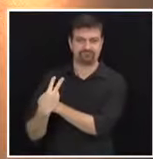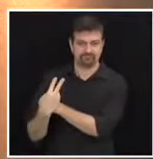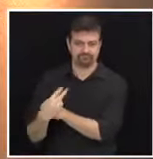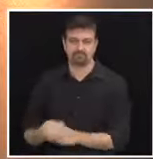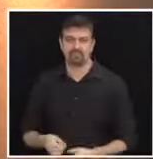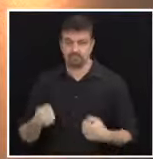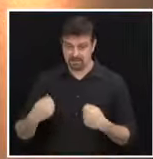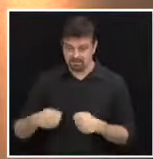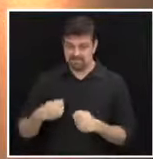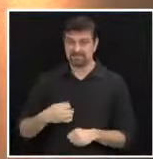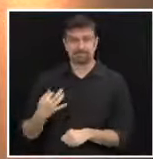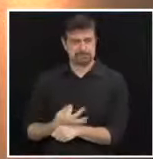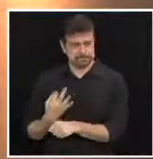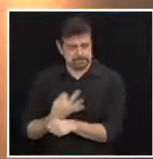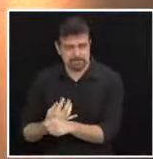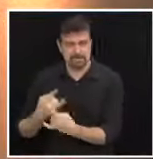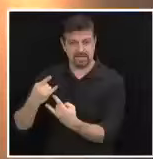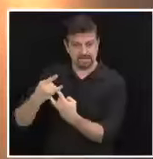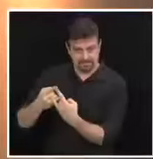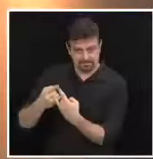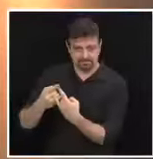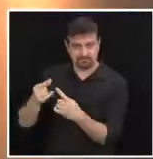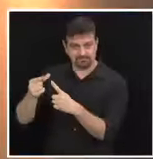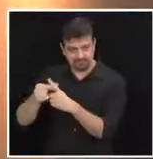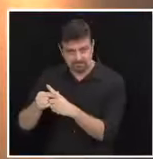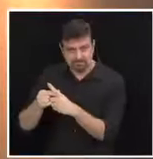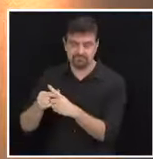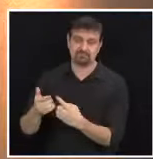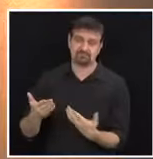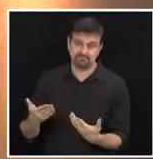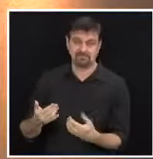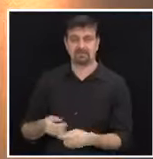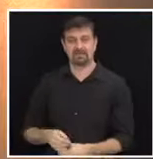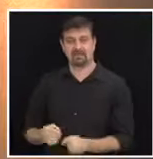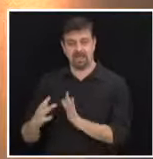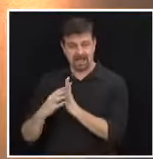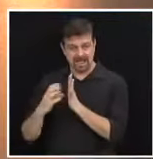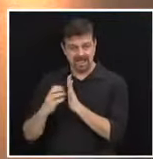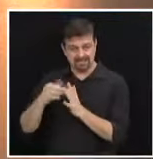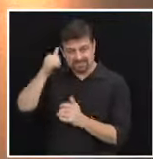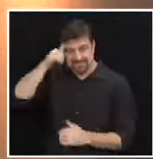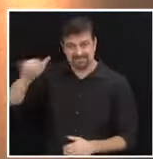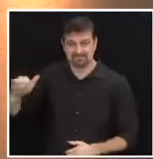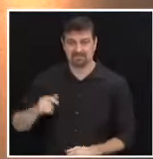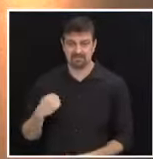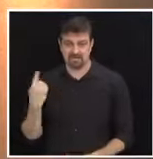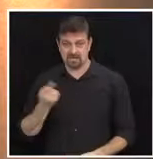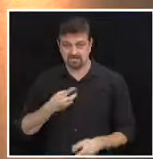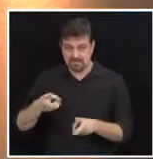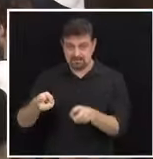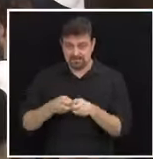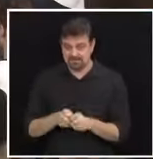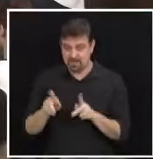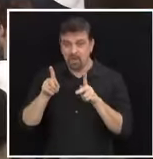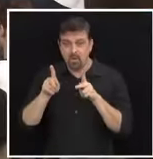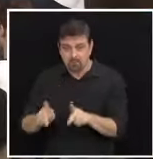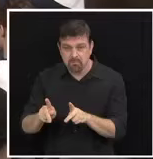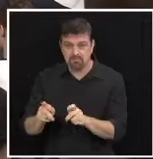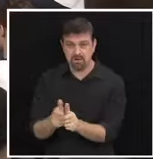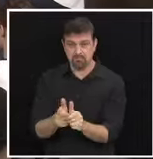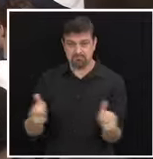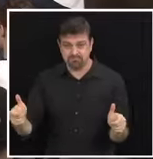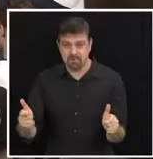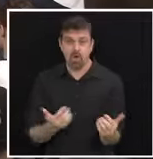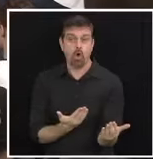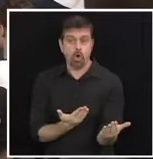melhor opção neste caso. E a gente vê hoje também que o aumento dentre essas populações, porque os jovens,